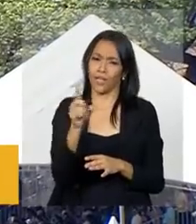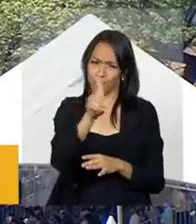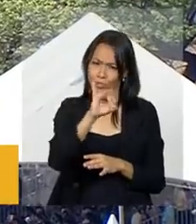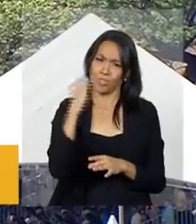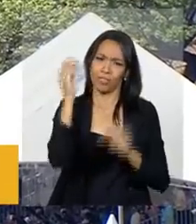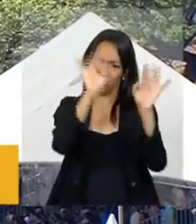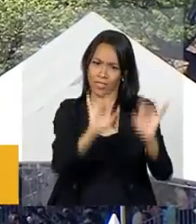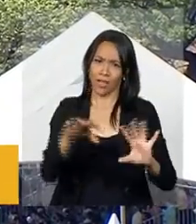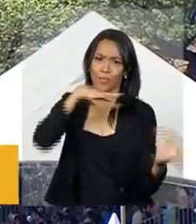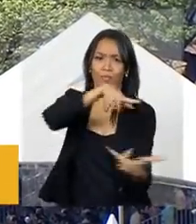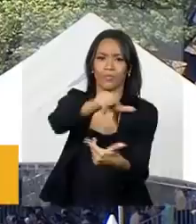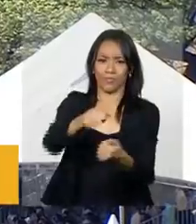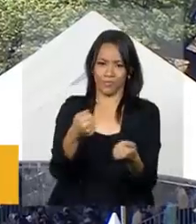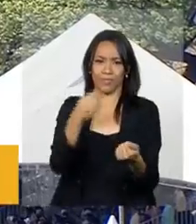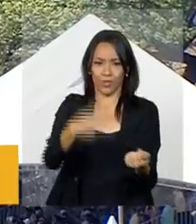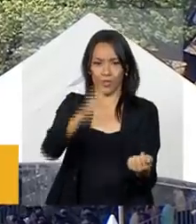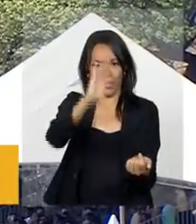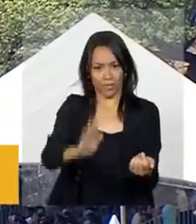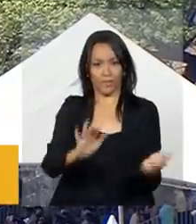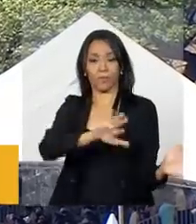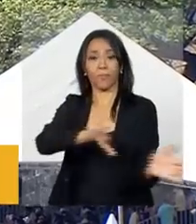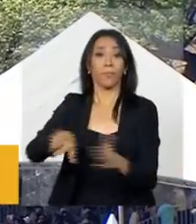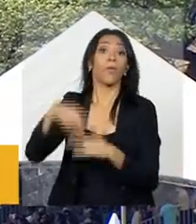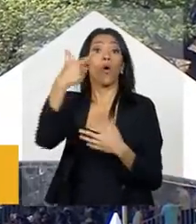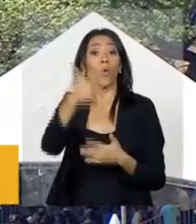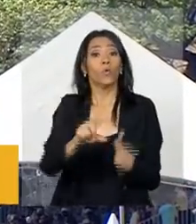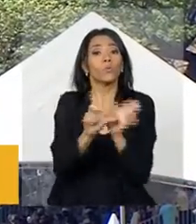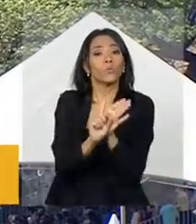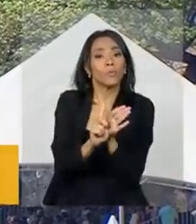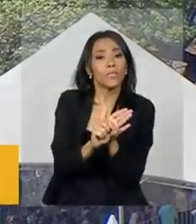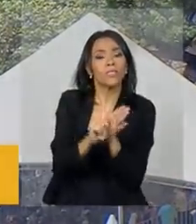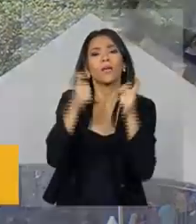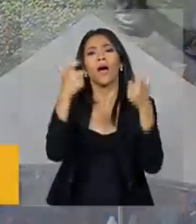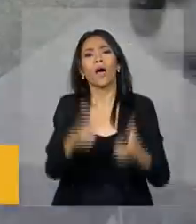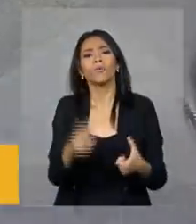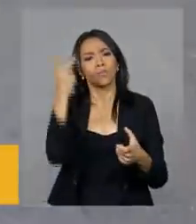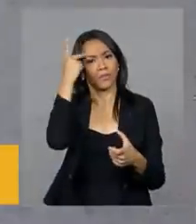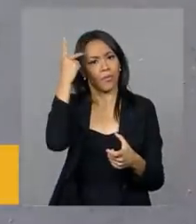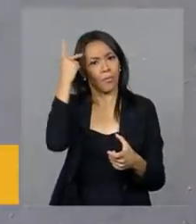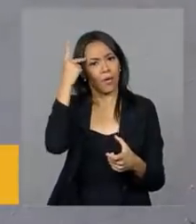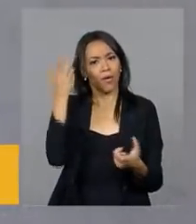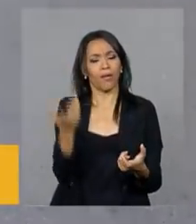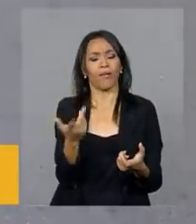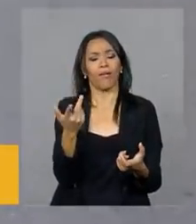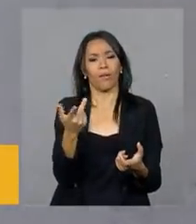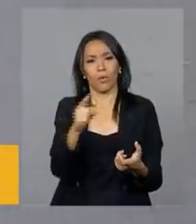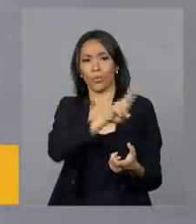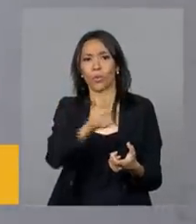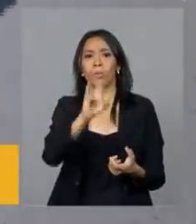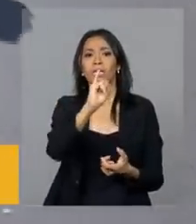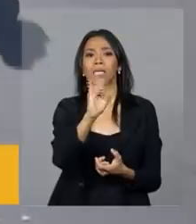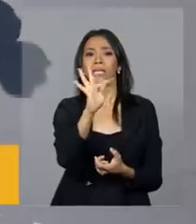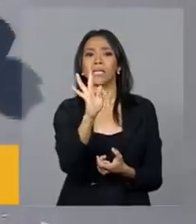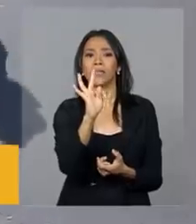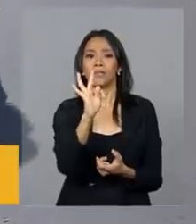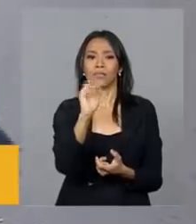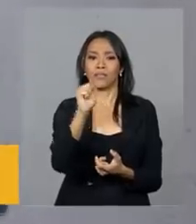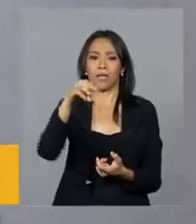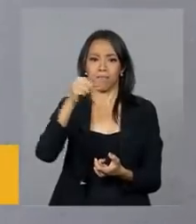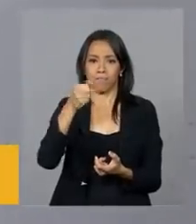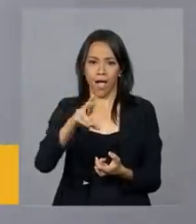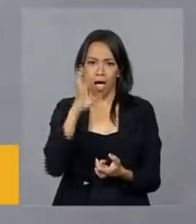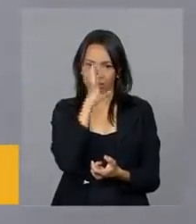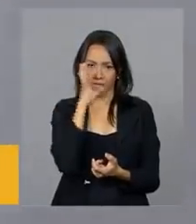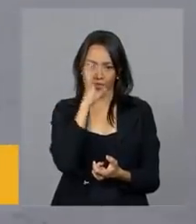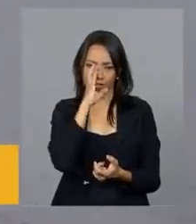a participação do Victor, né? Agora pelo Twitter, em Socorro, São Paulo, Itamar Mariano está curtindo o desfile pela internet.